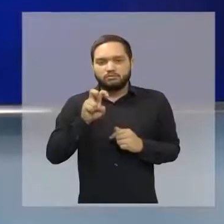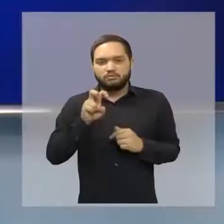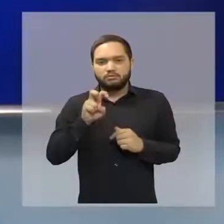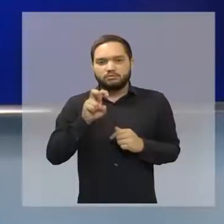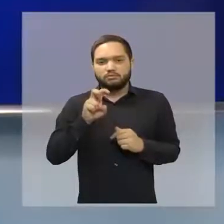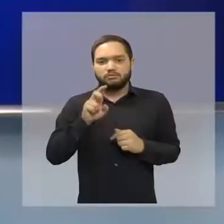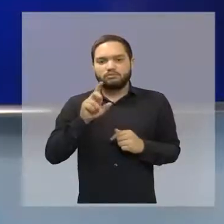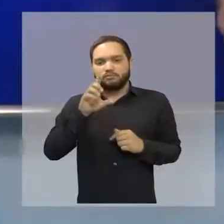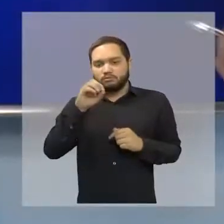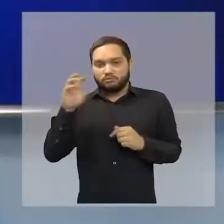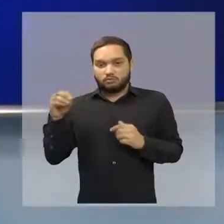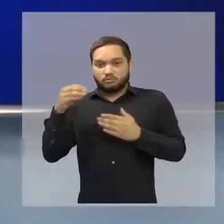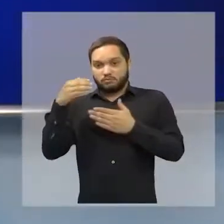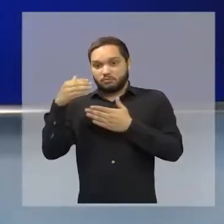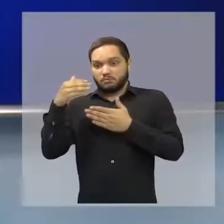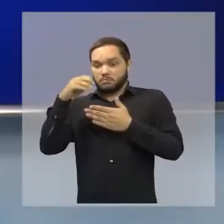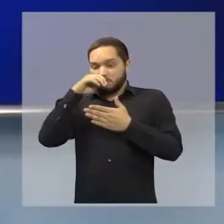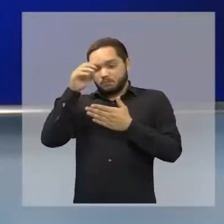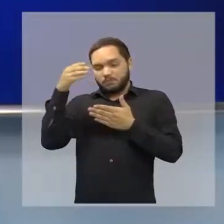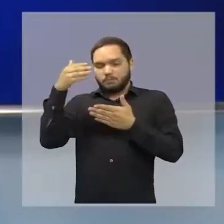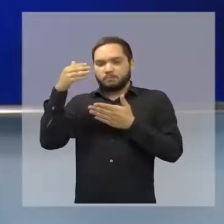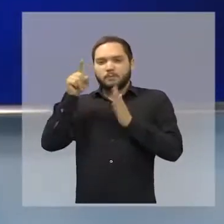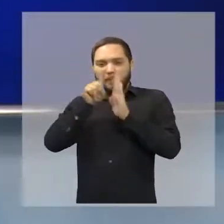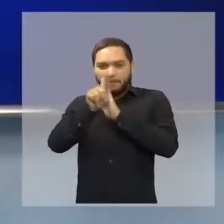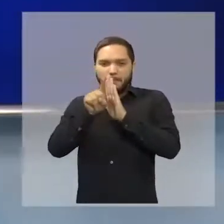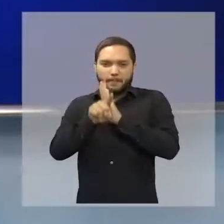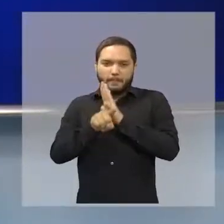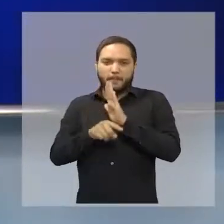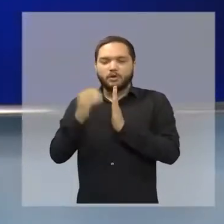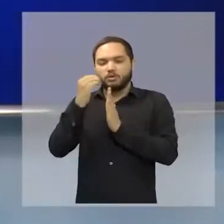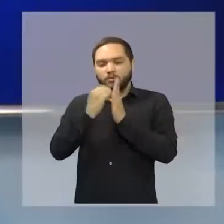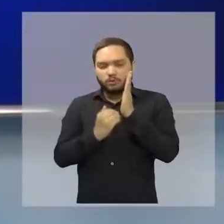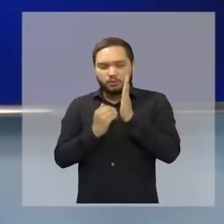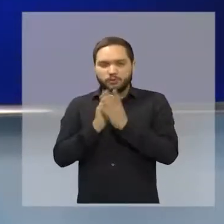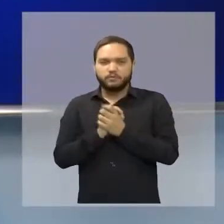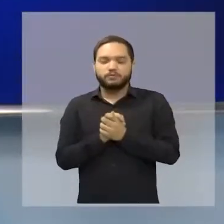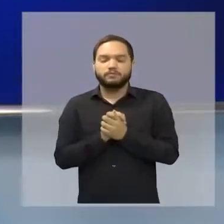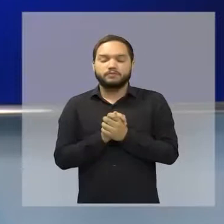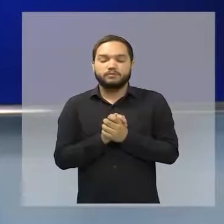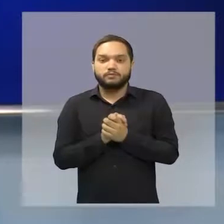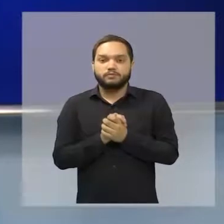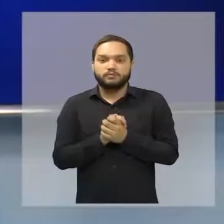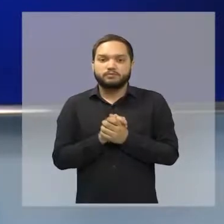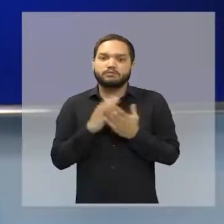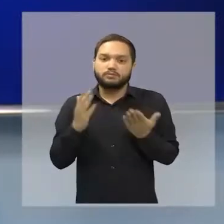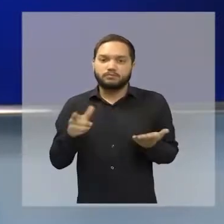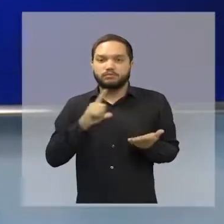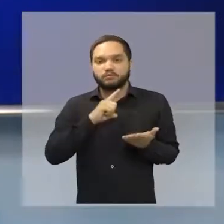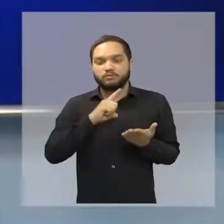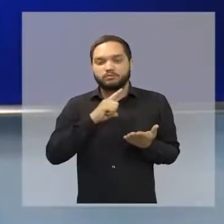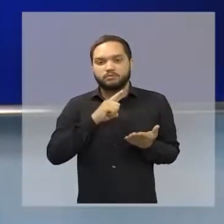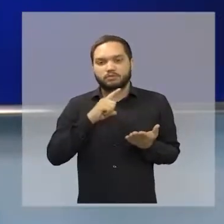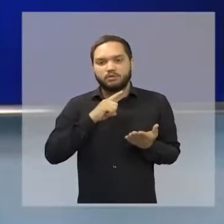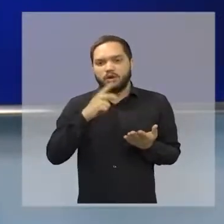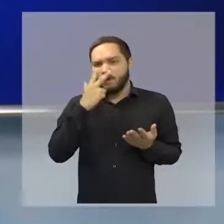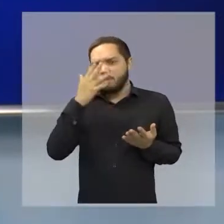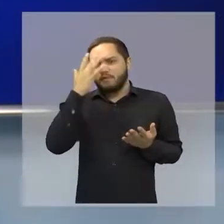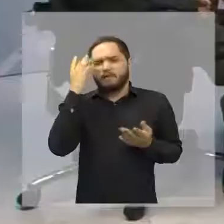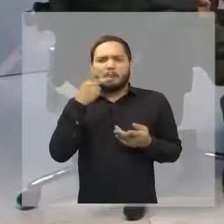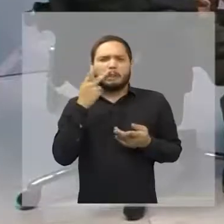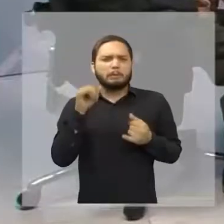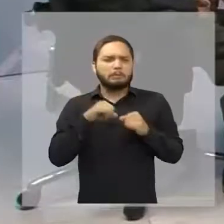100 questionários que seriam perguntados à população. Embora exista quem diga que isso não vai